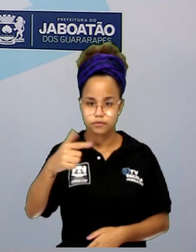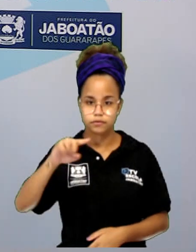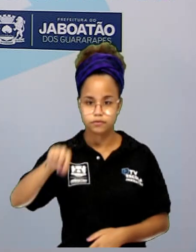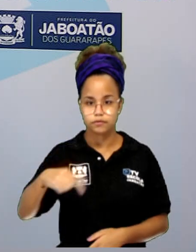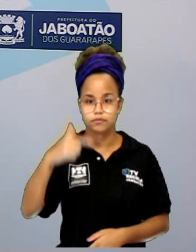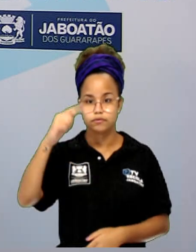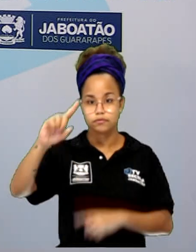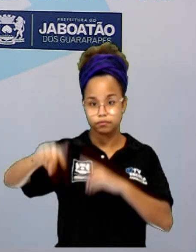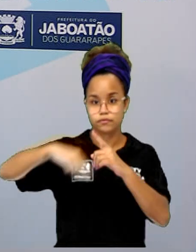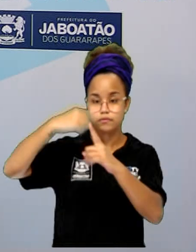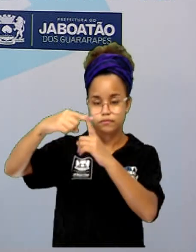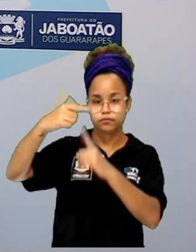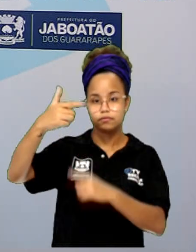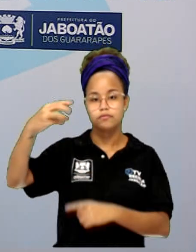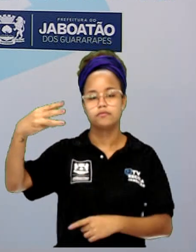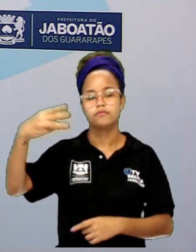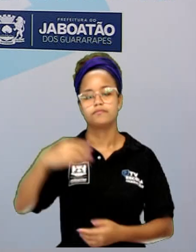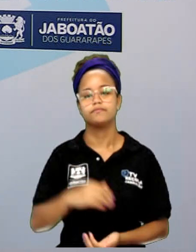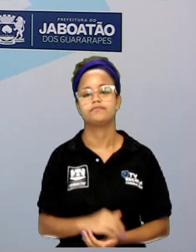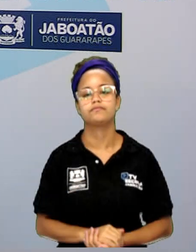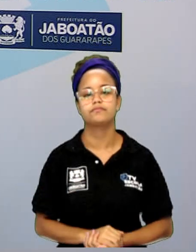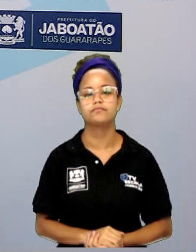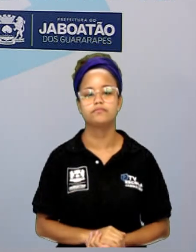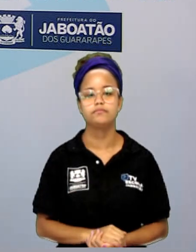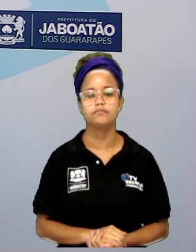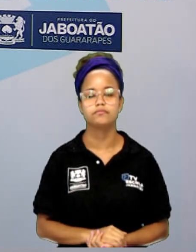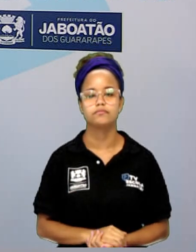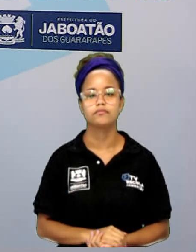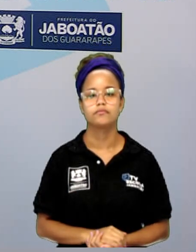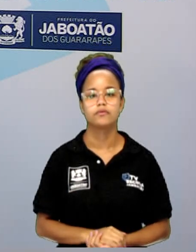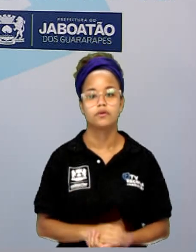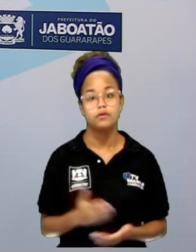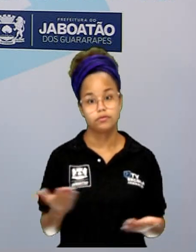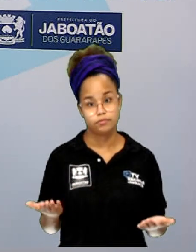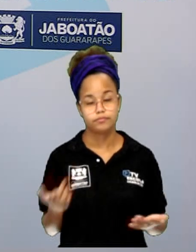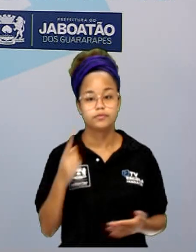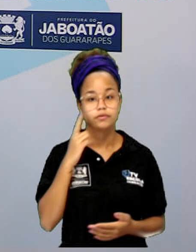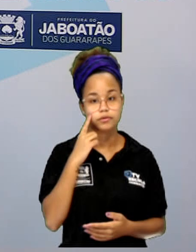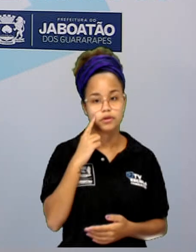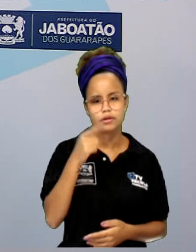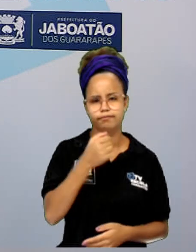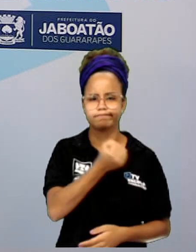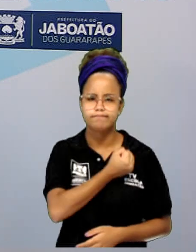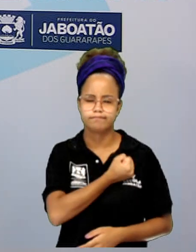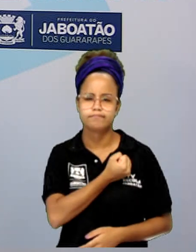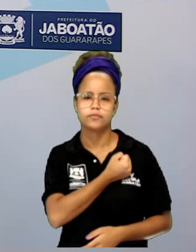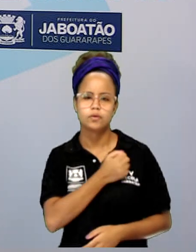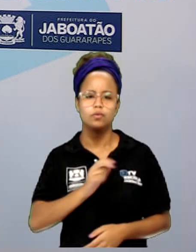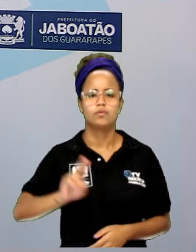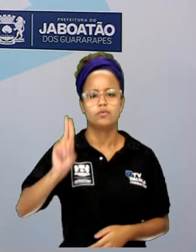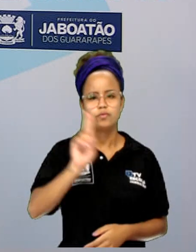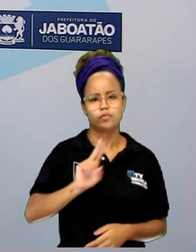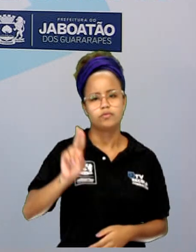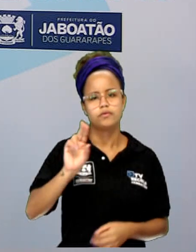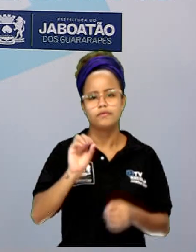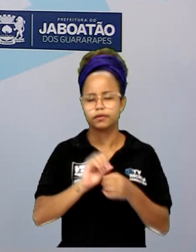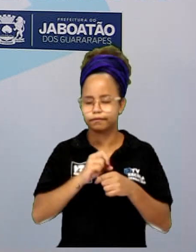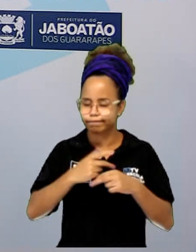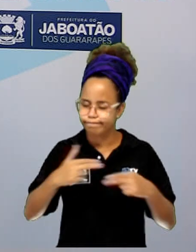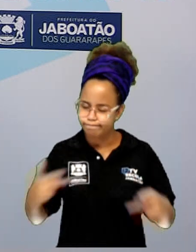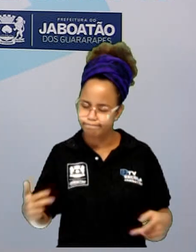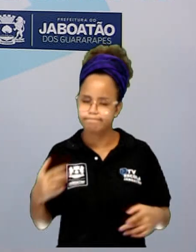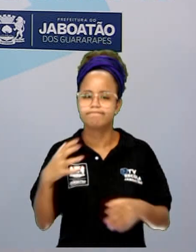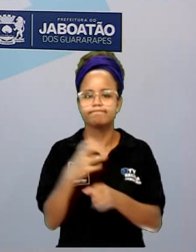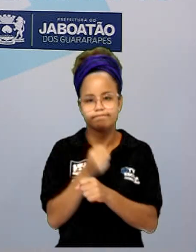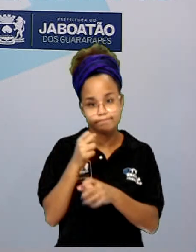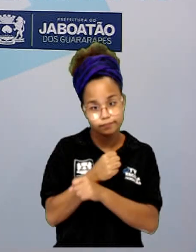certo? E aí a gente vai ver que esse número ele é utilizado para fazer vários cálculos. Por